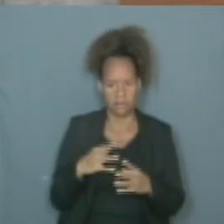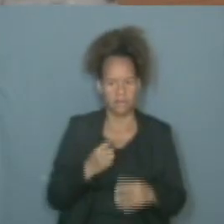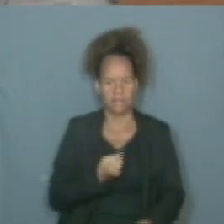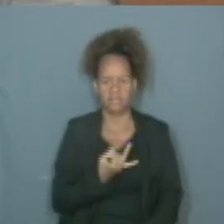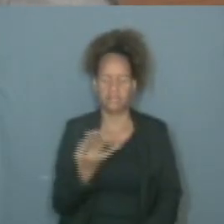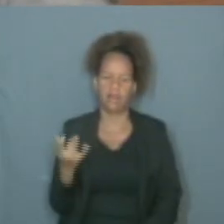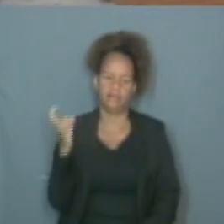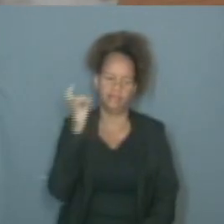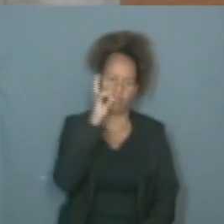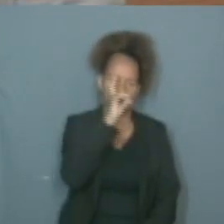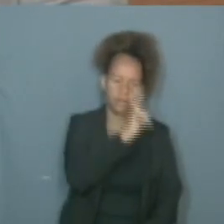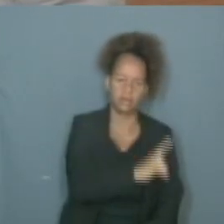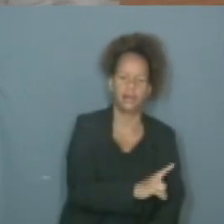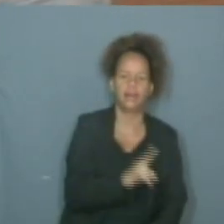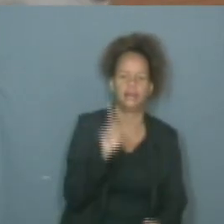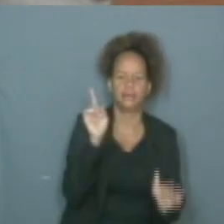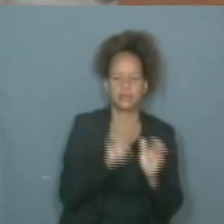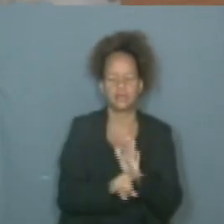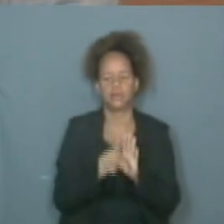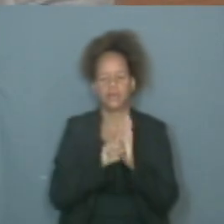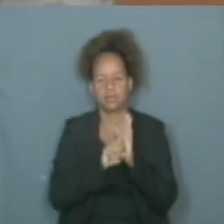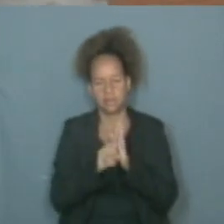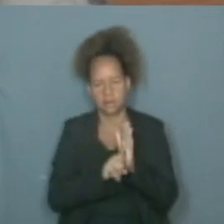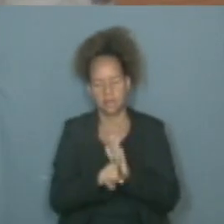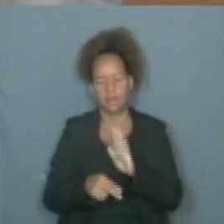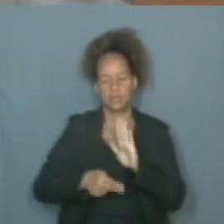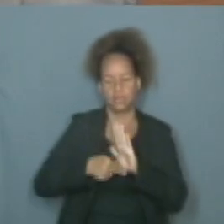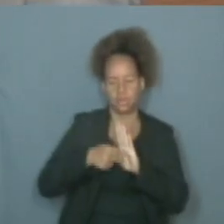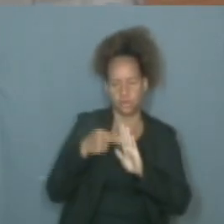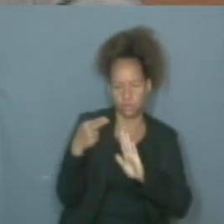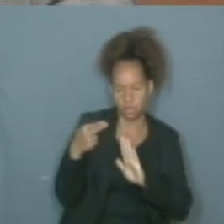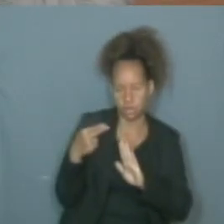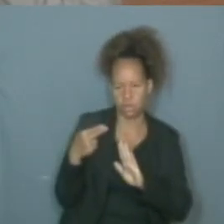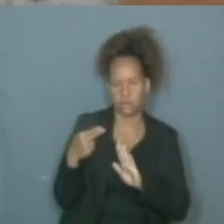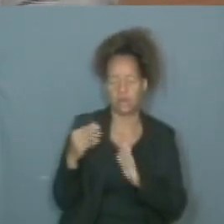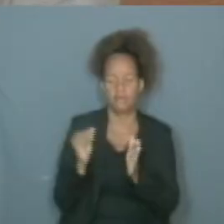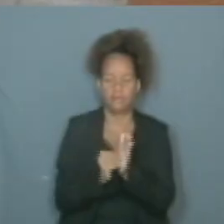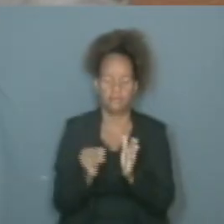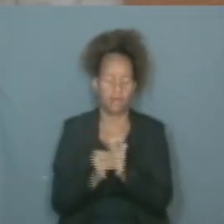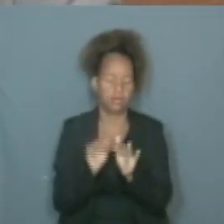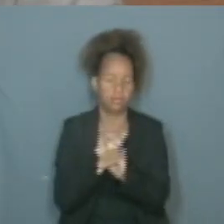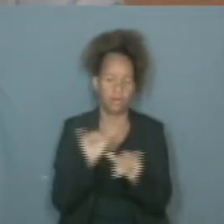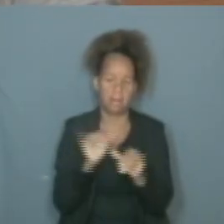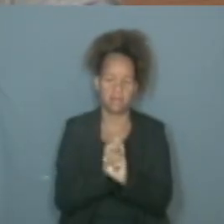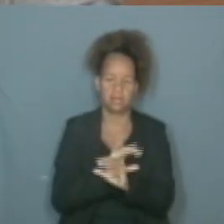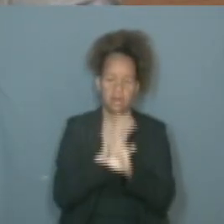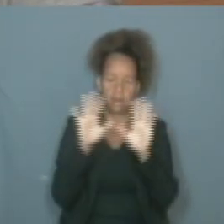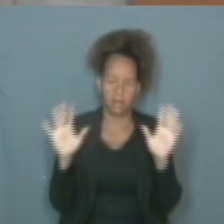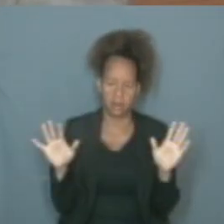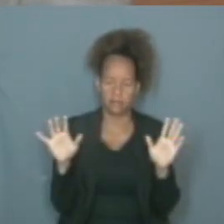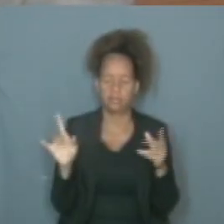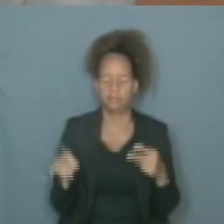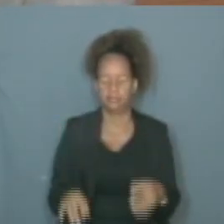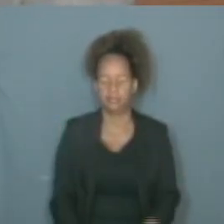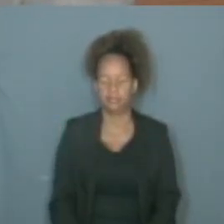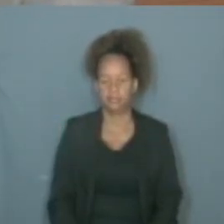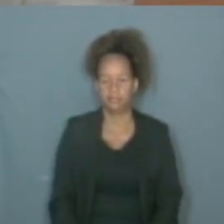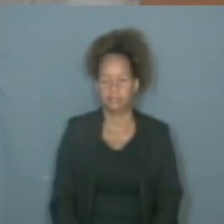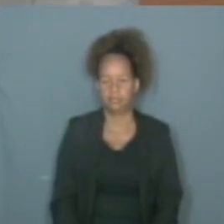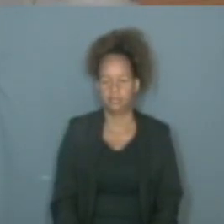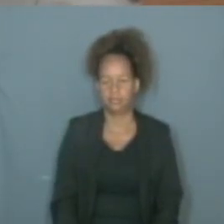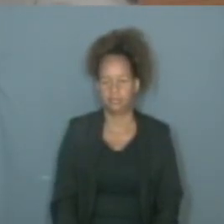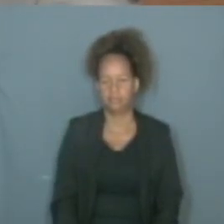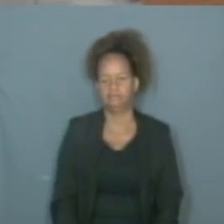São dificuldades em consultas, em exames, em cirurgias, ausência de informação clara. Agora,